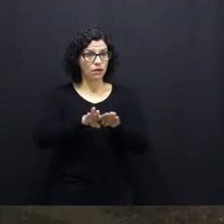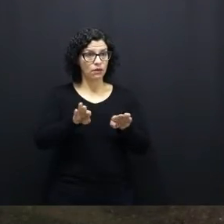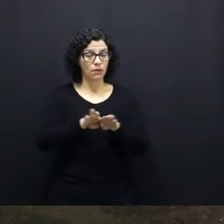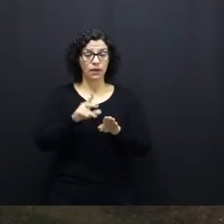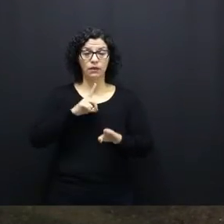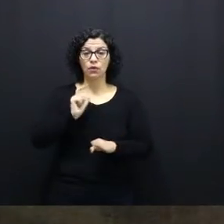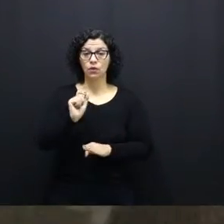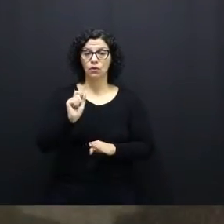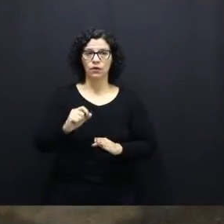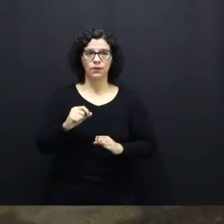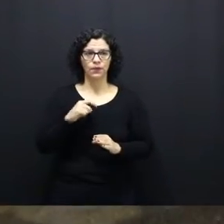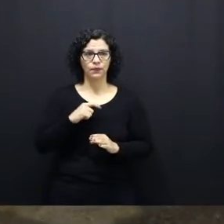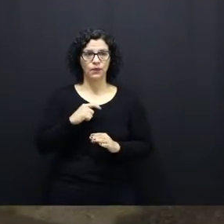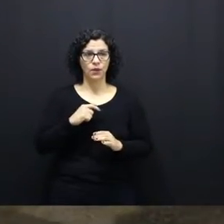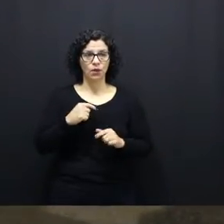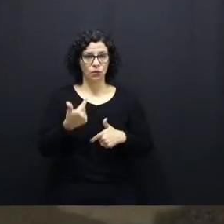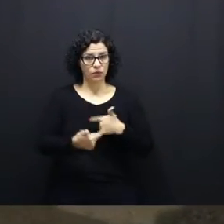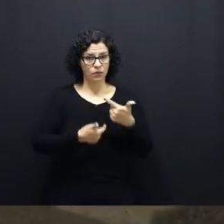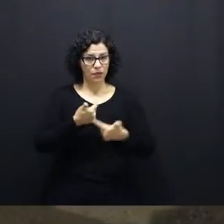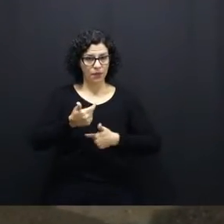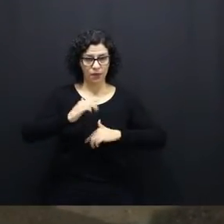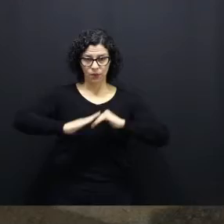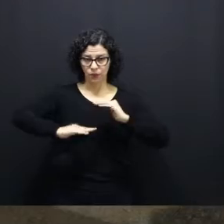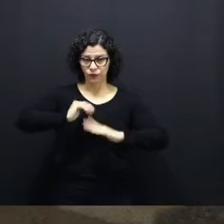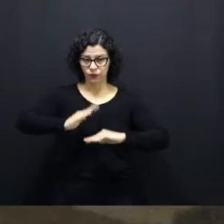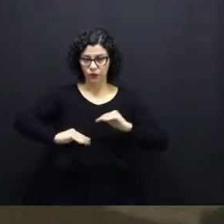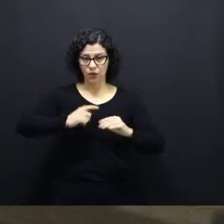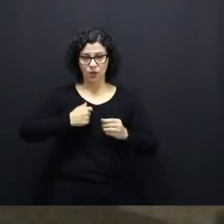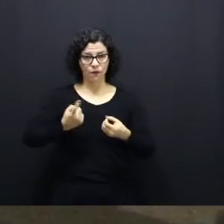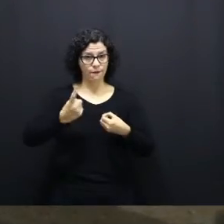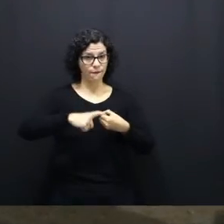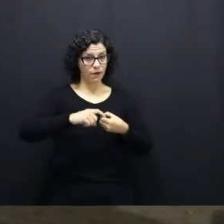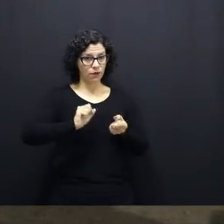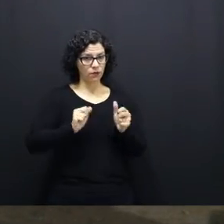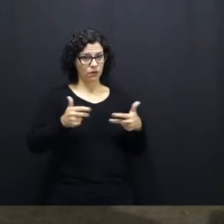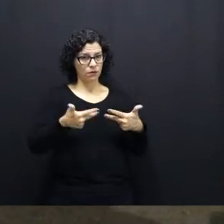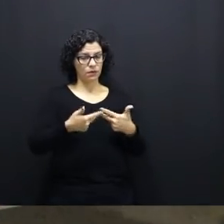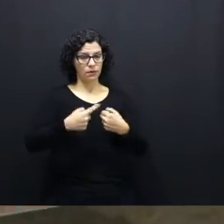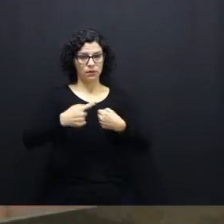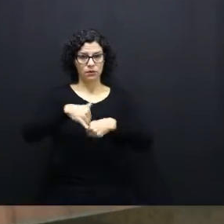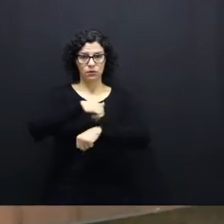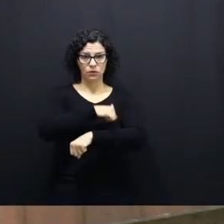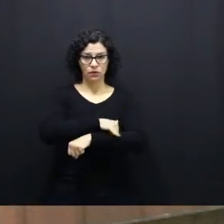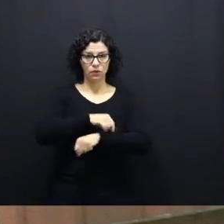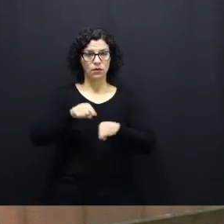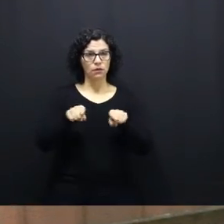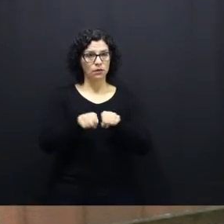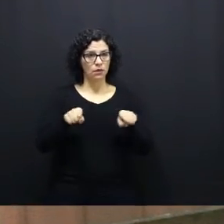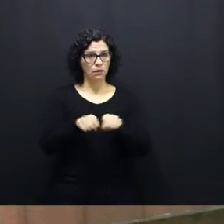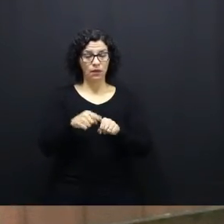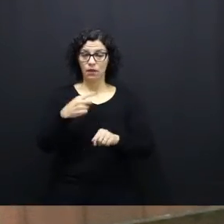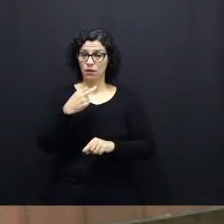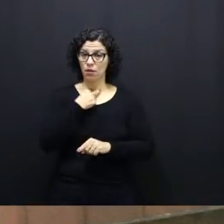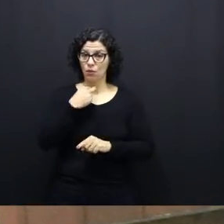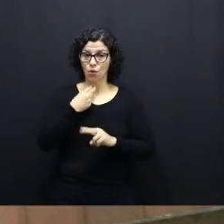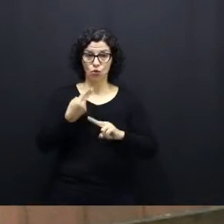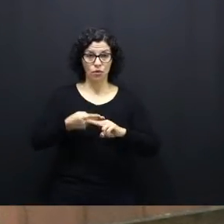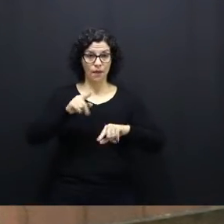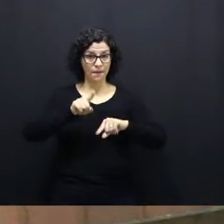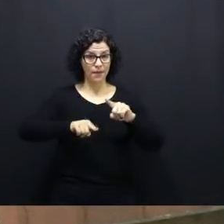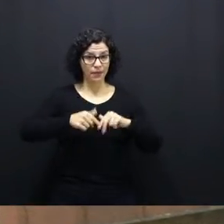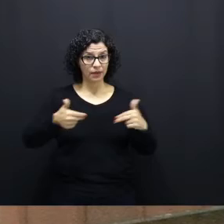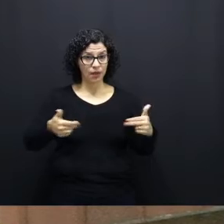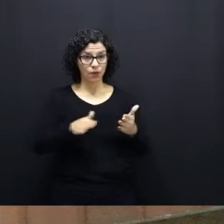prevista no desempenho de suas atribuições em coladas à Câmara Municipal de São José dos Pinhais bem como não se apropriar de